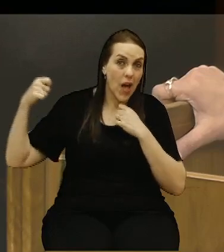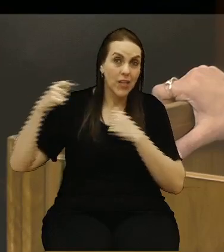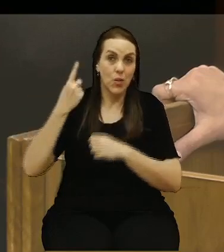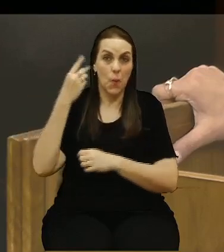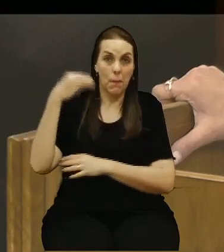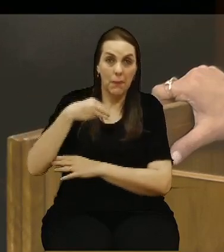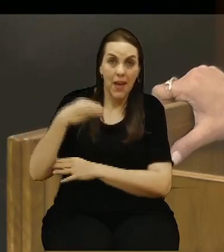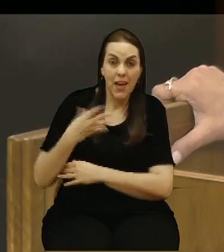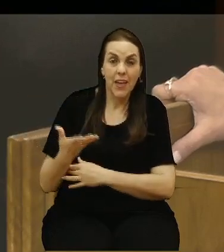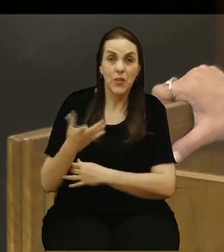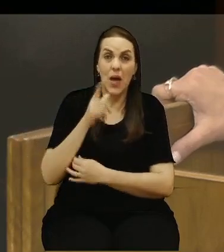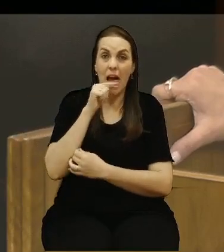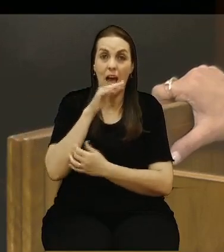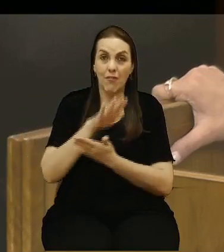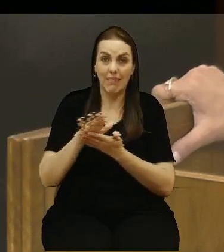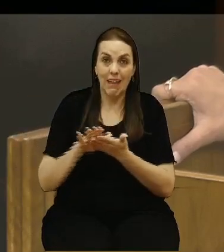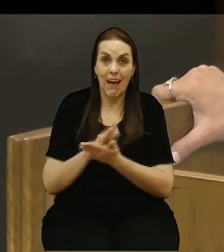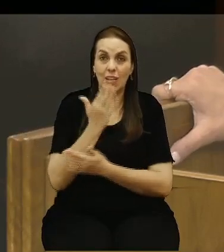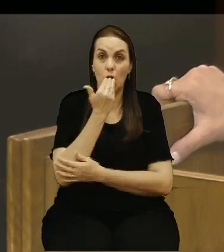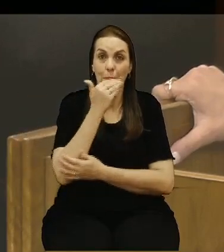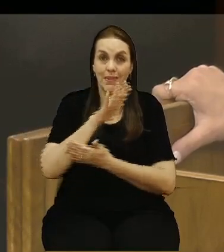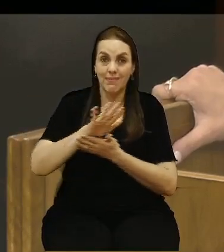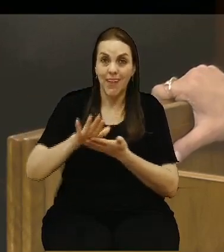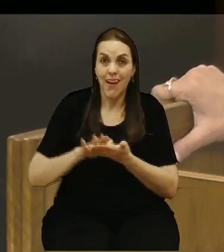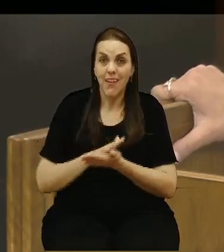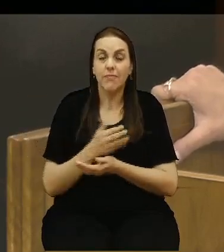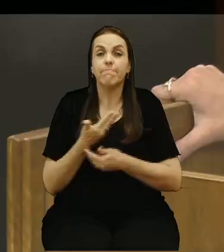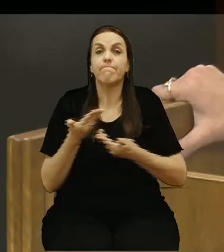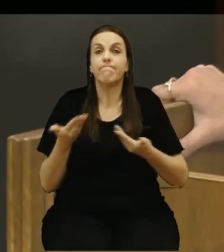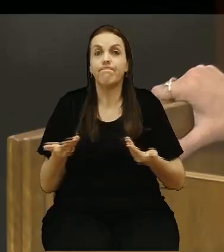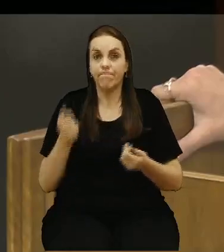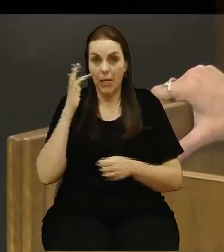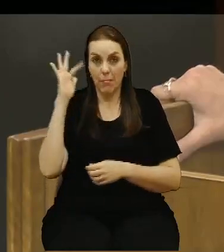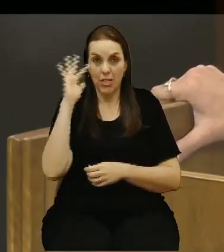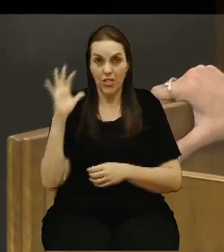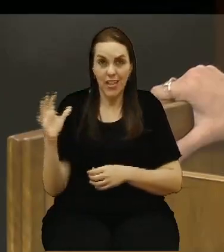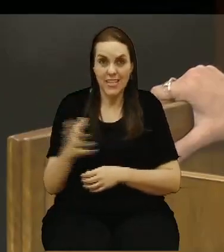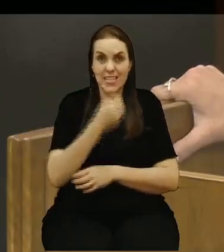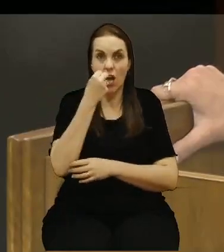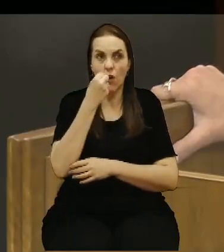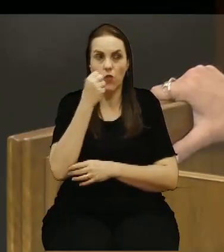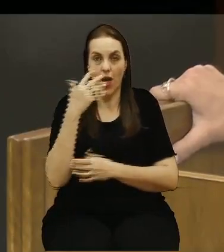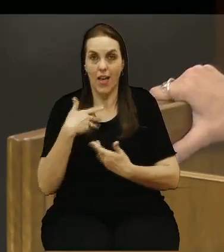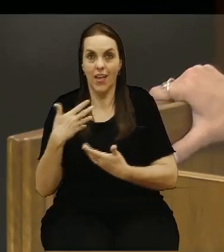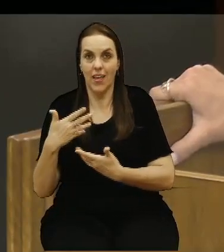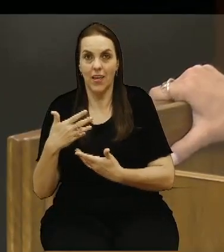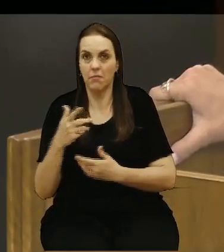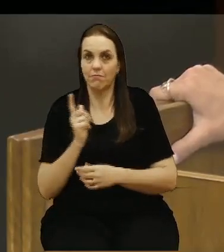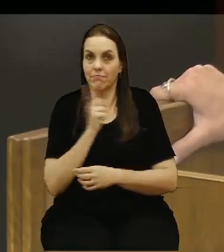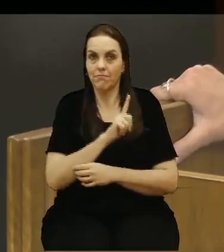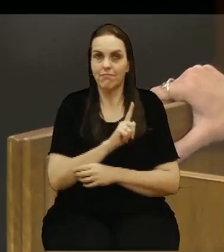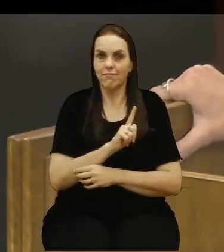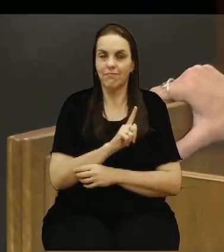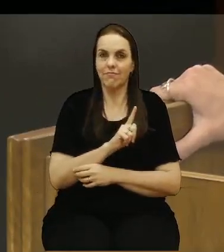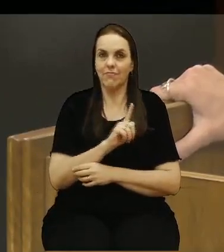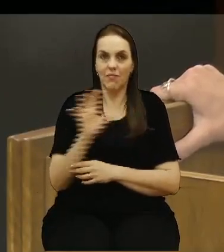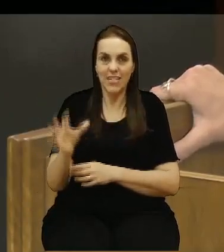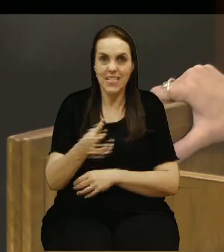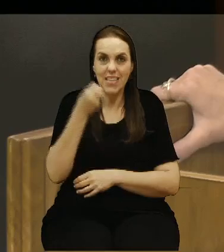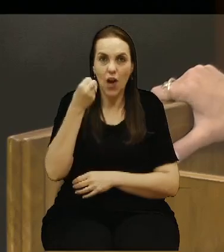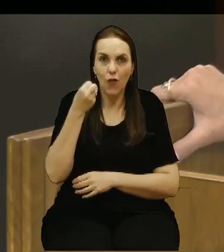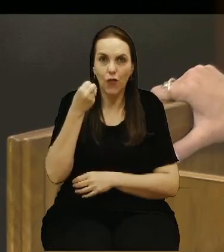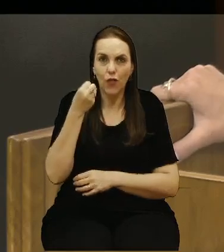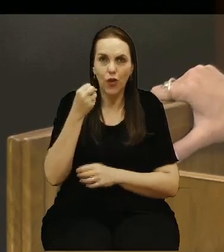metro, sem beber água, sem comer. Aí tu imagina que tu vai ser salvo. Não, mas tu não vai. Tu vai ser salvo por